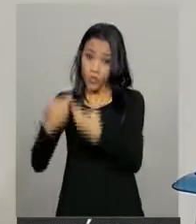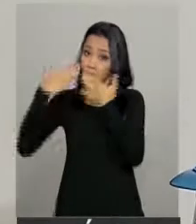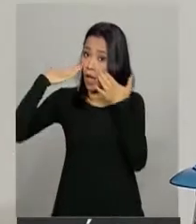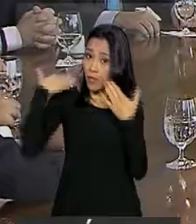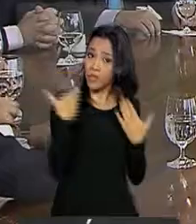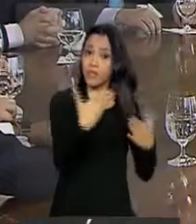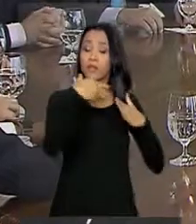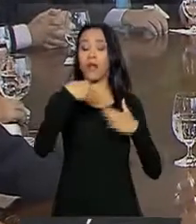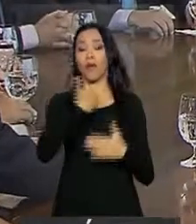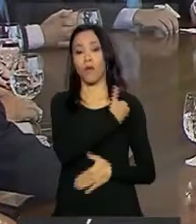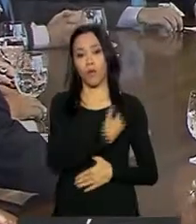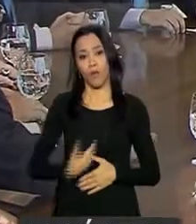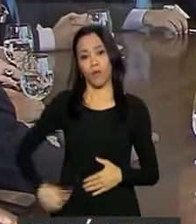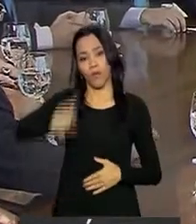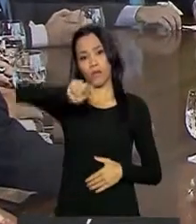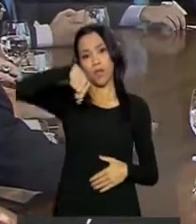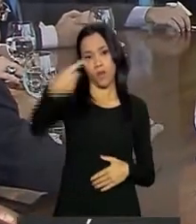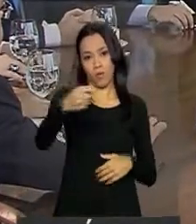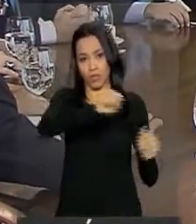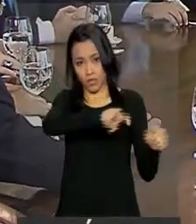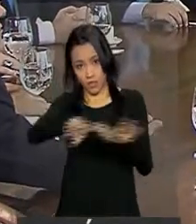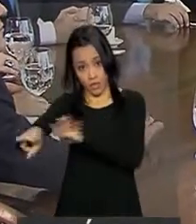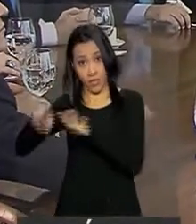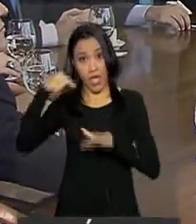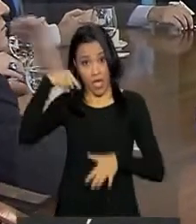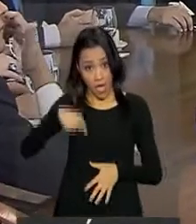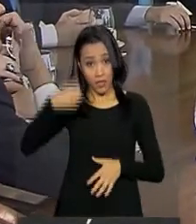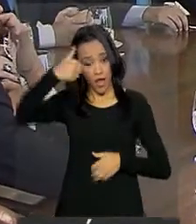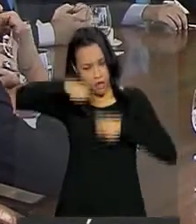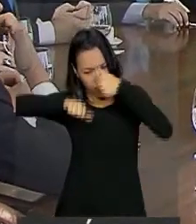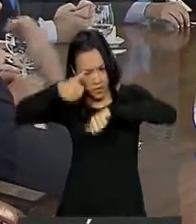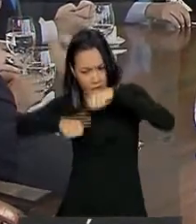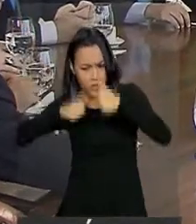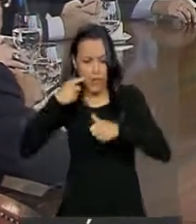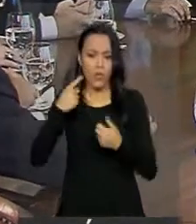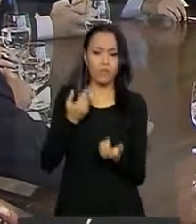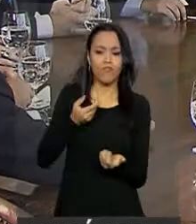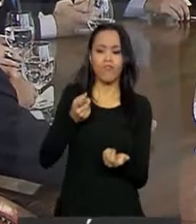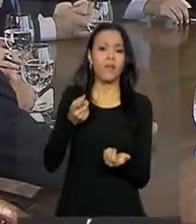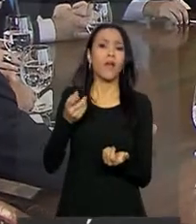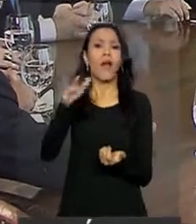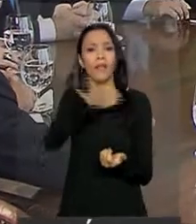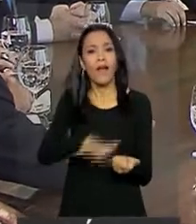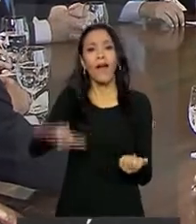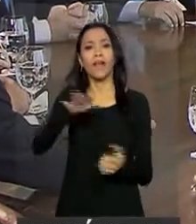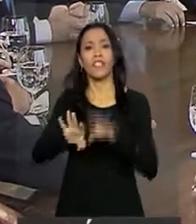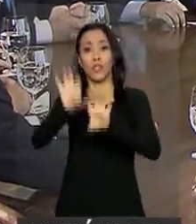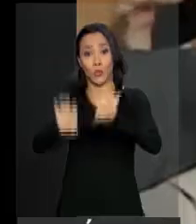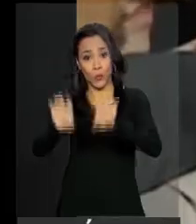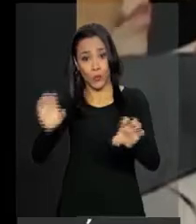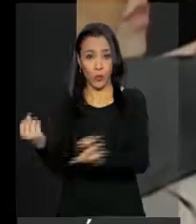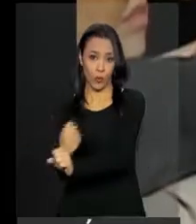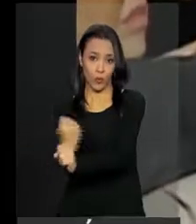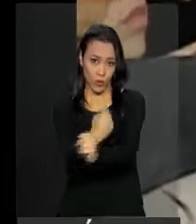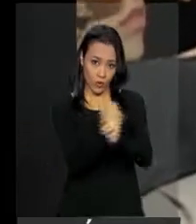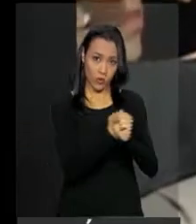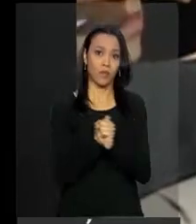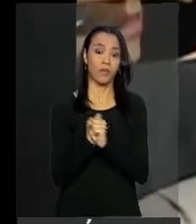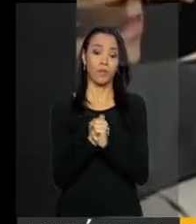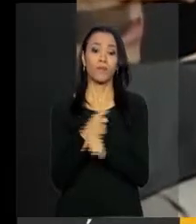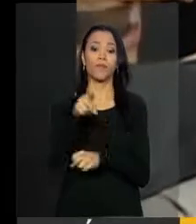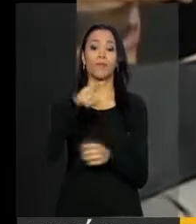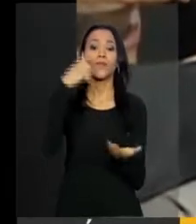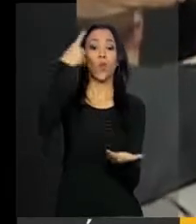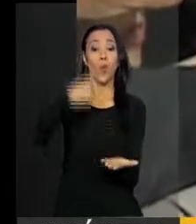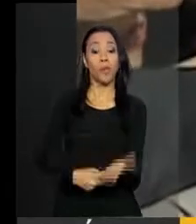vem. Este balanço também já está sendo feito por ministros ligados à área de infraestrutura. Combinamos para o